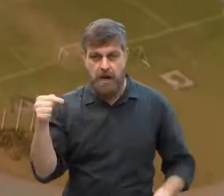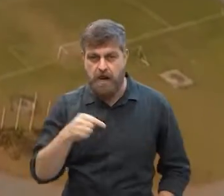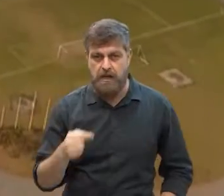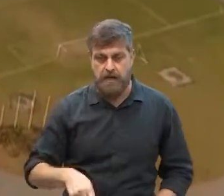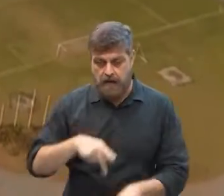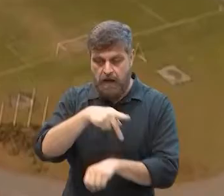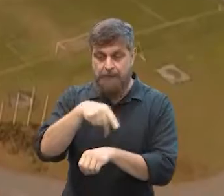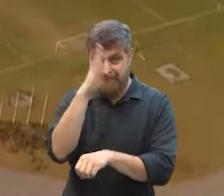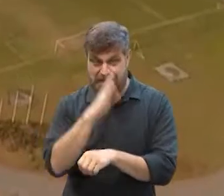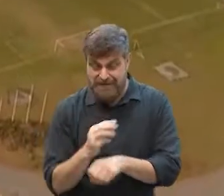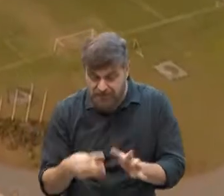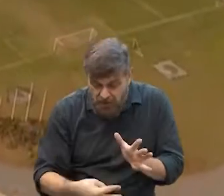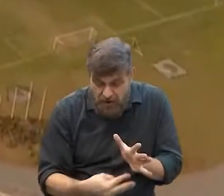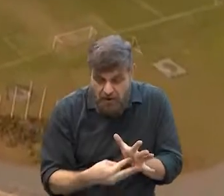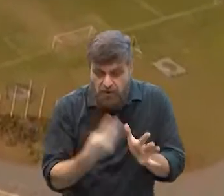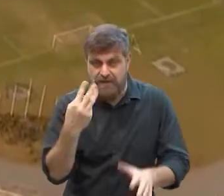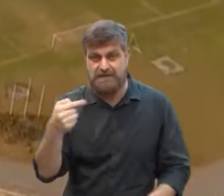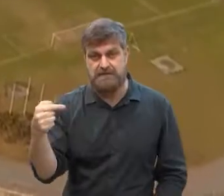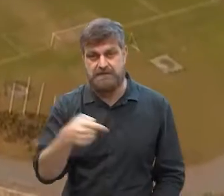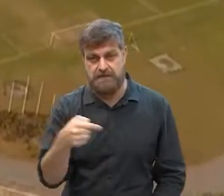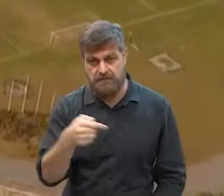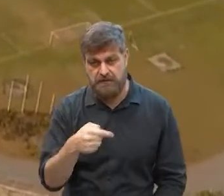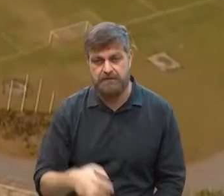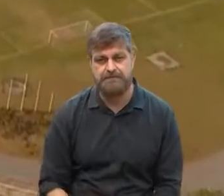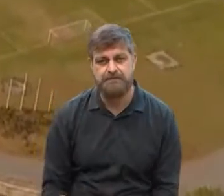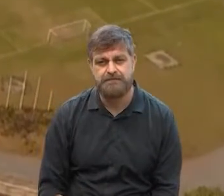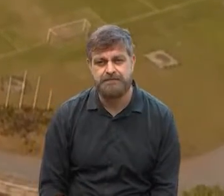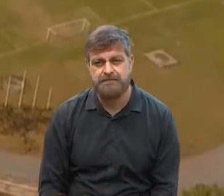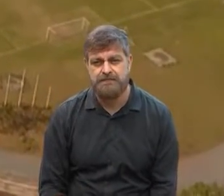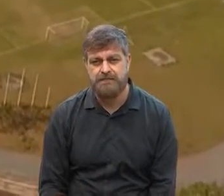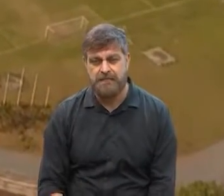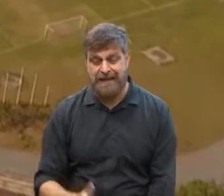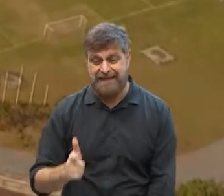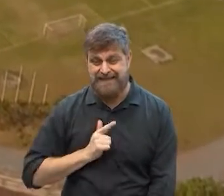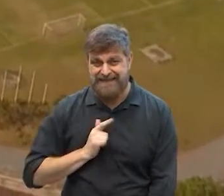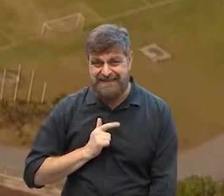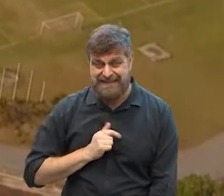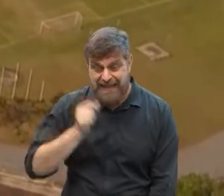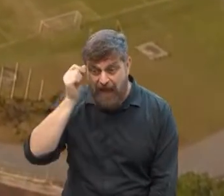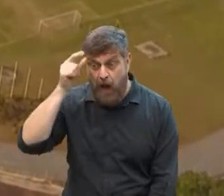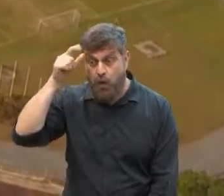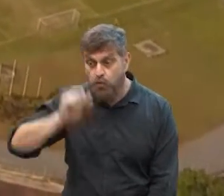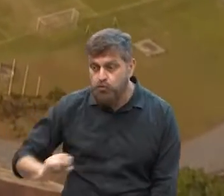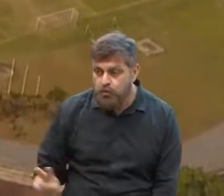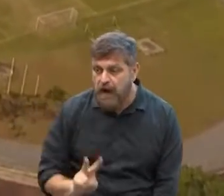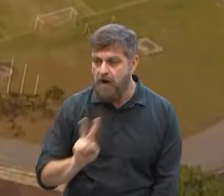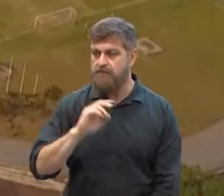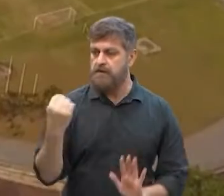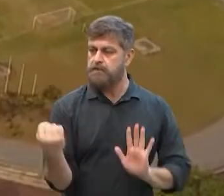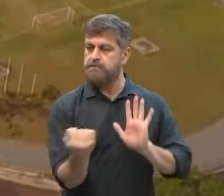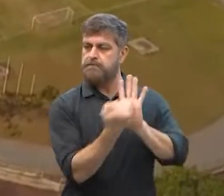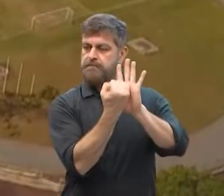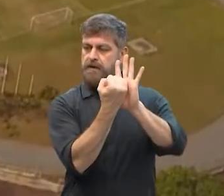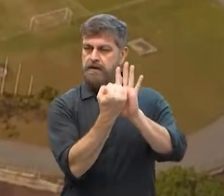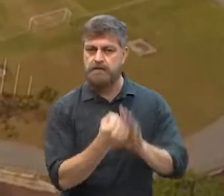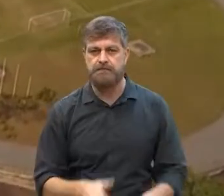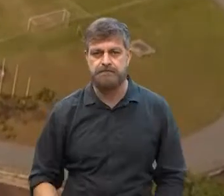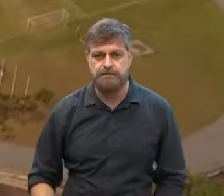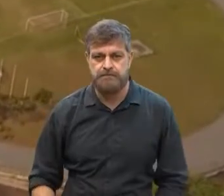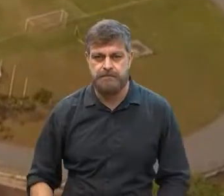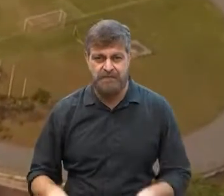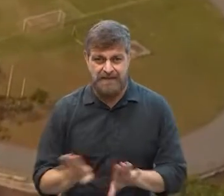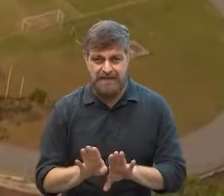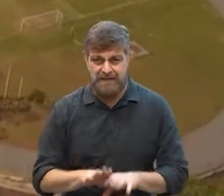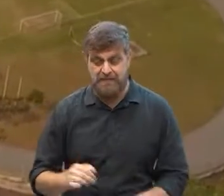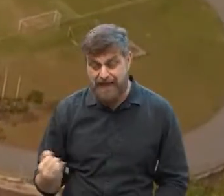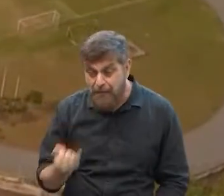depois o Pacaembu, depois o Estádio da Mogiana. Então ele tem um valor cultural, um valor de memória da cidade, um valor